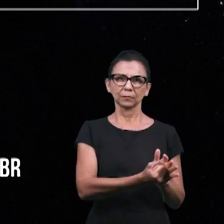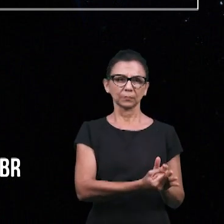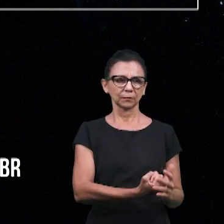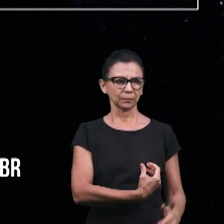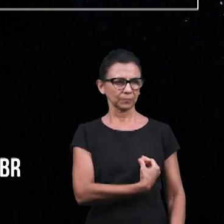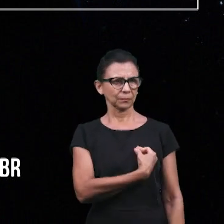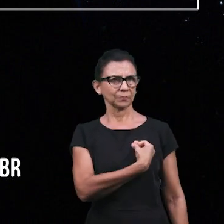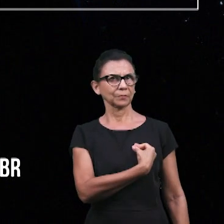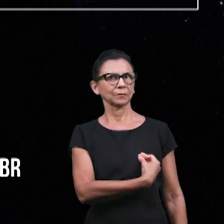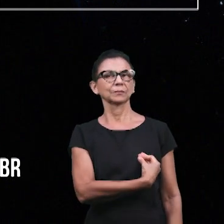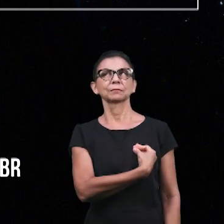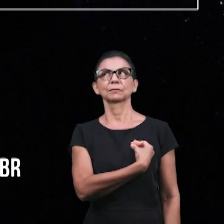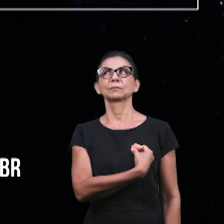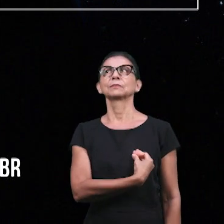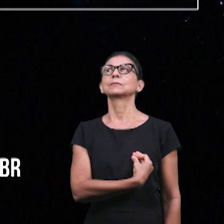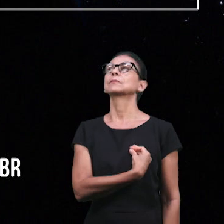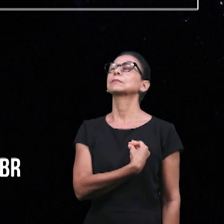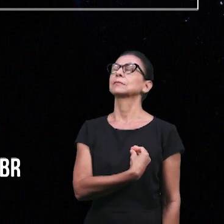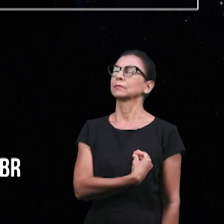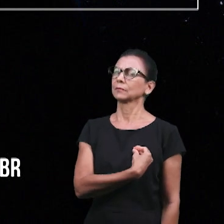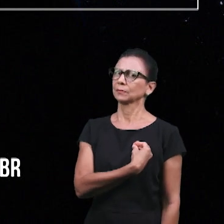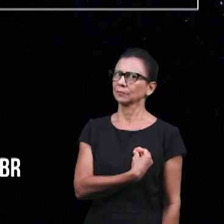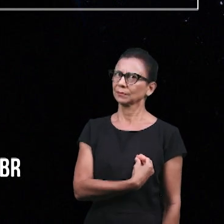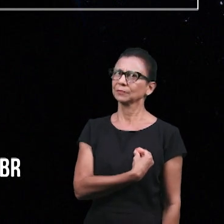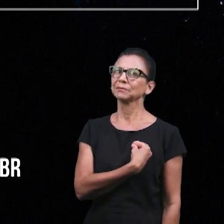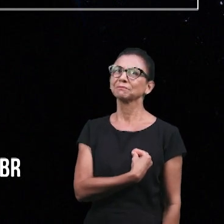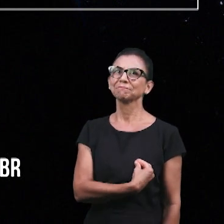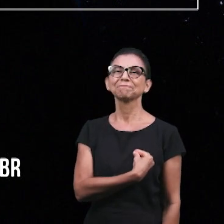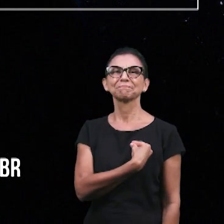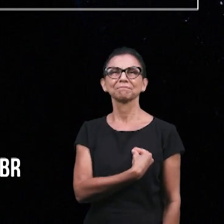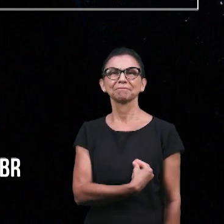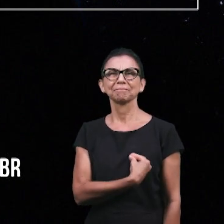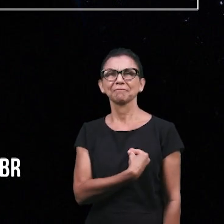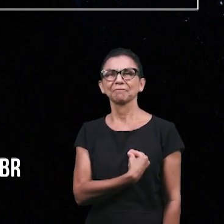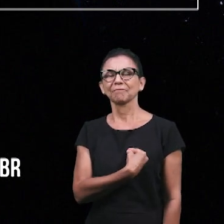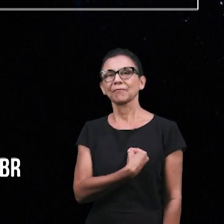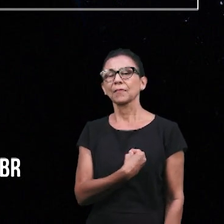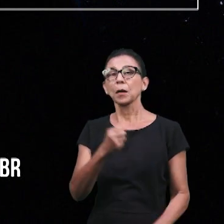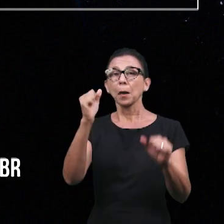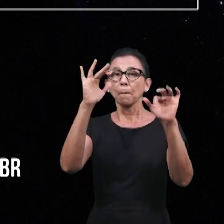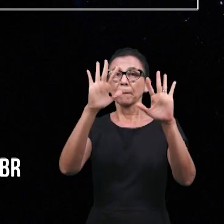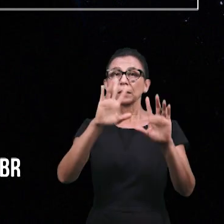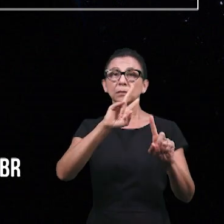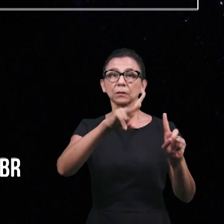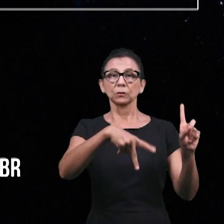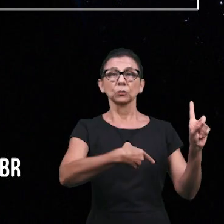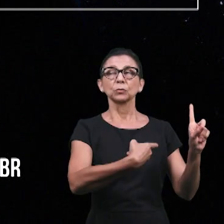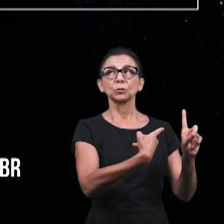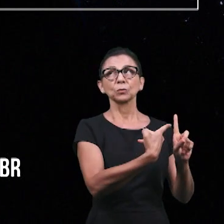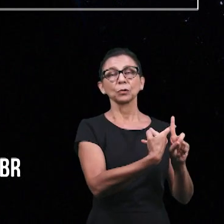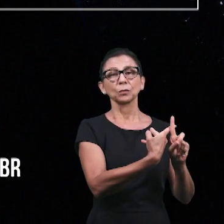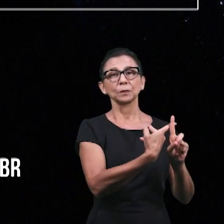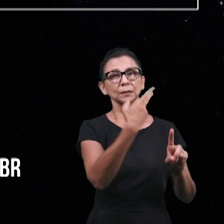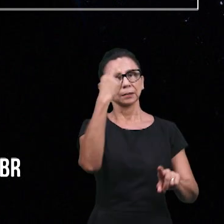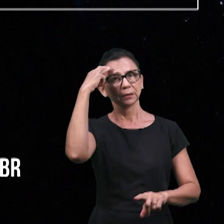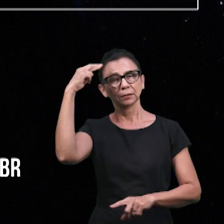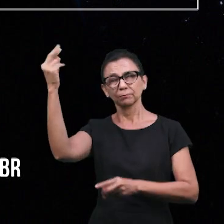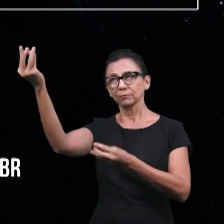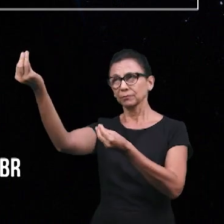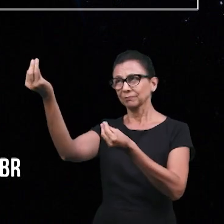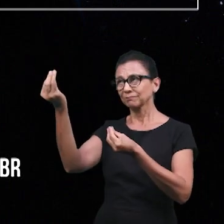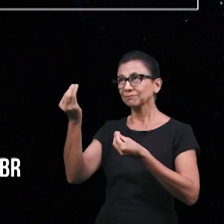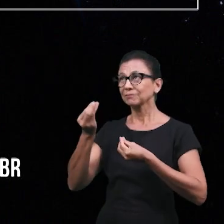sobre mim, porção dobrada, ó Senhor, me